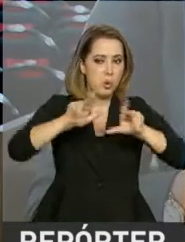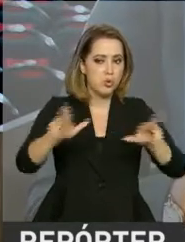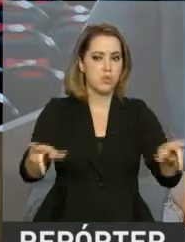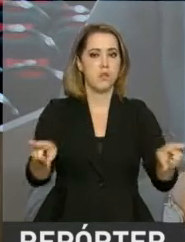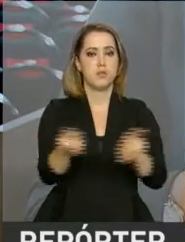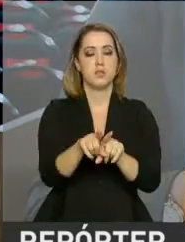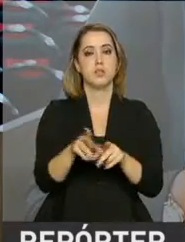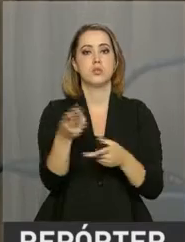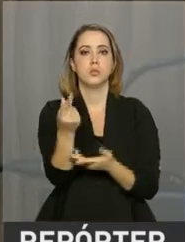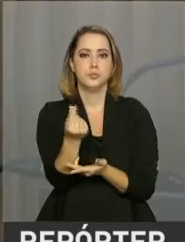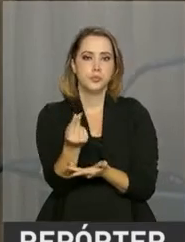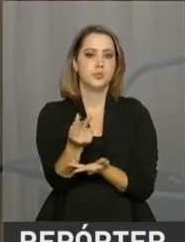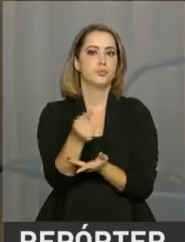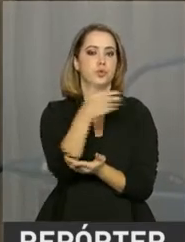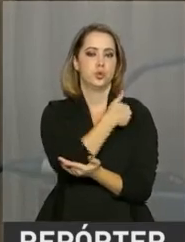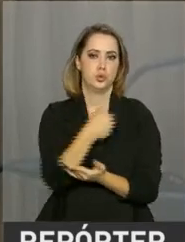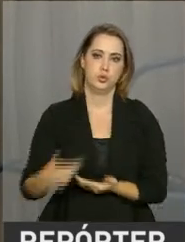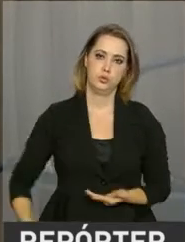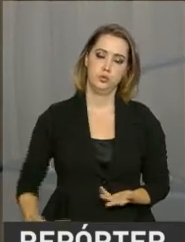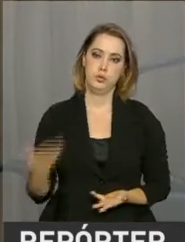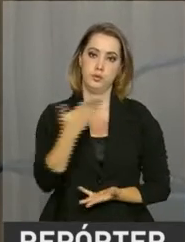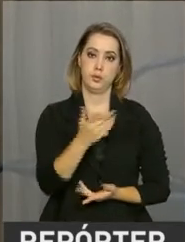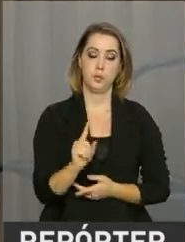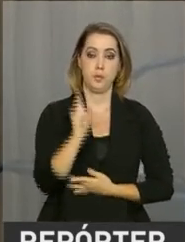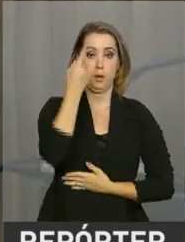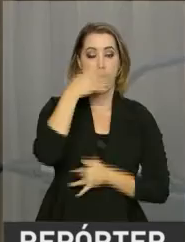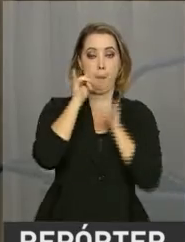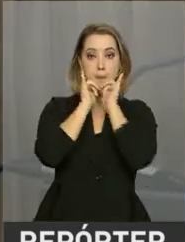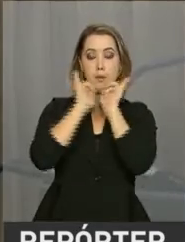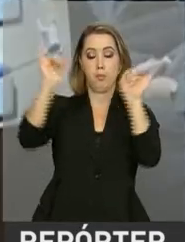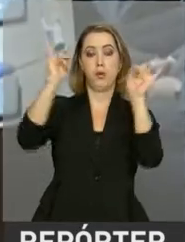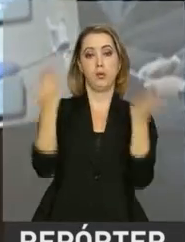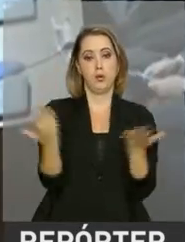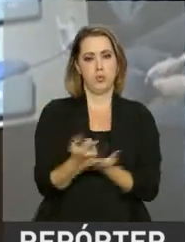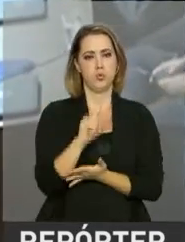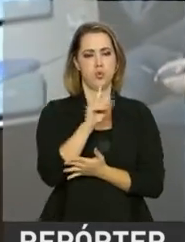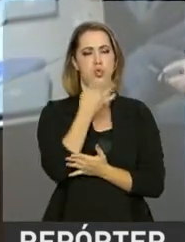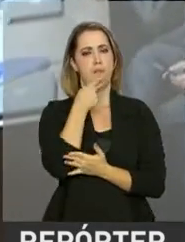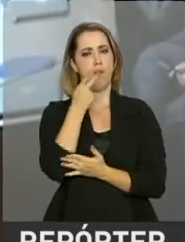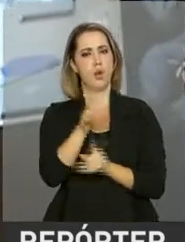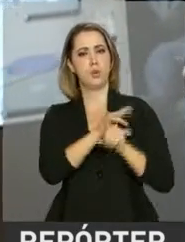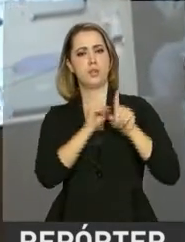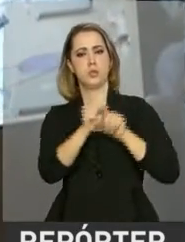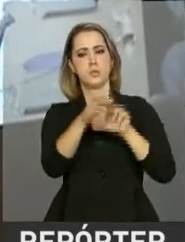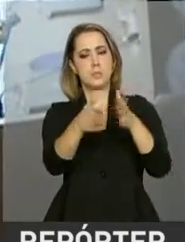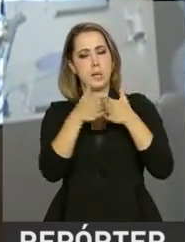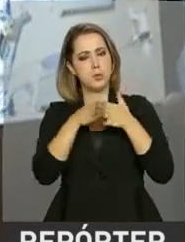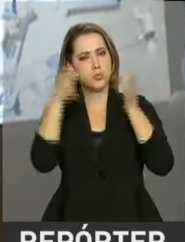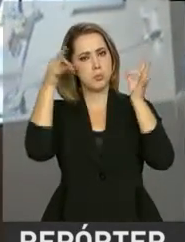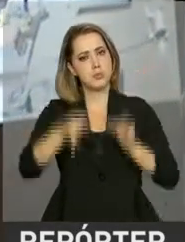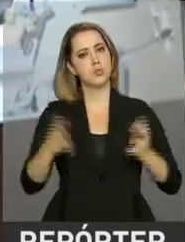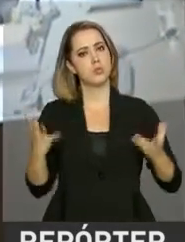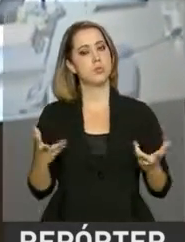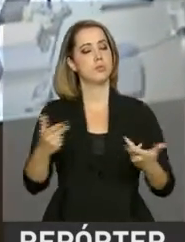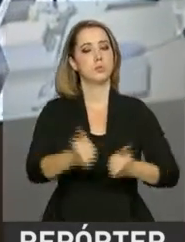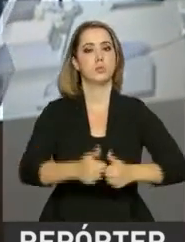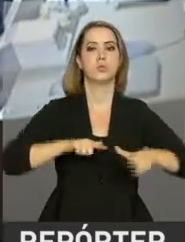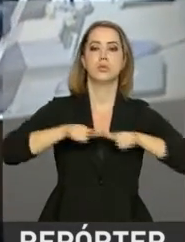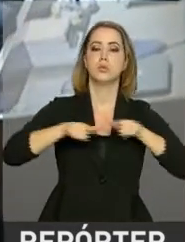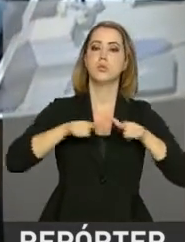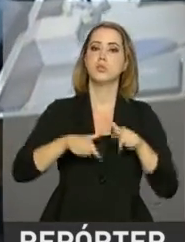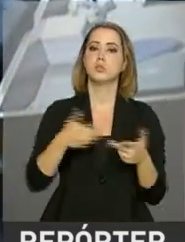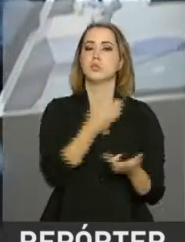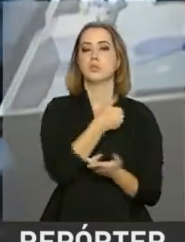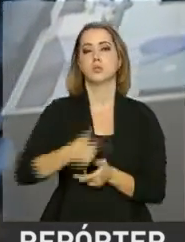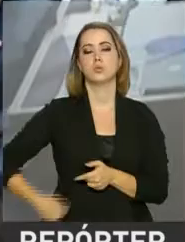serviços e recursos. Em seu primeiro discurso de posse, Carreiro disse que a sociedade pede eficiência nas ações dos